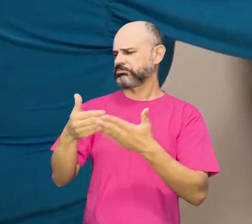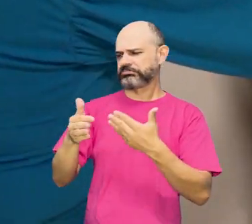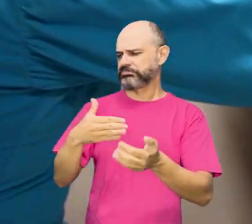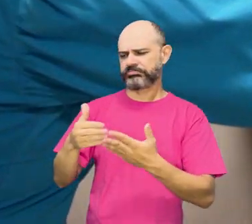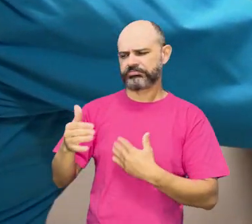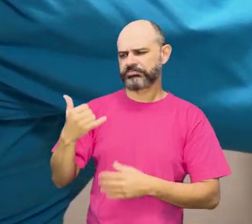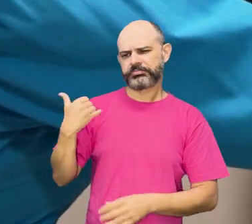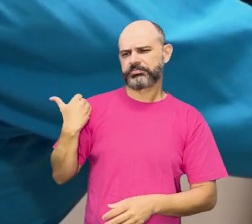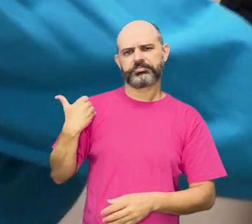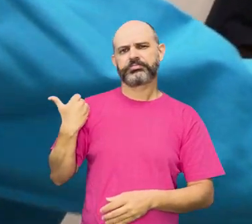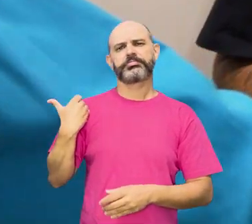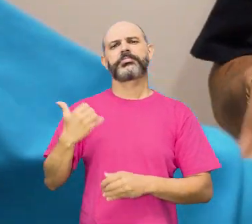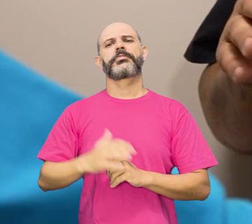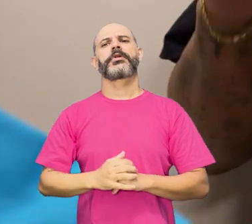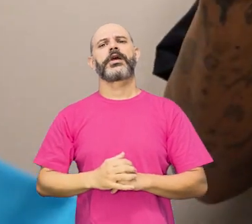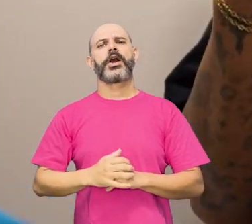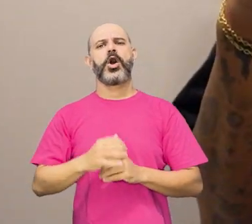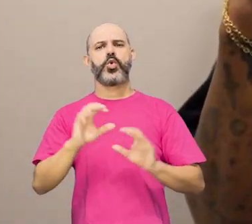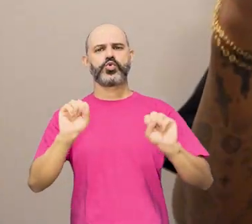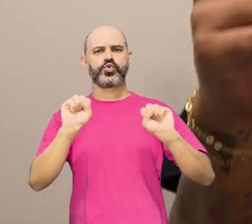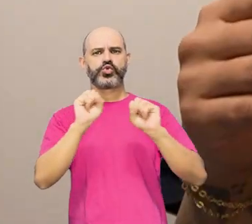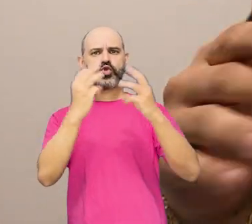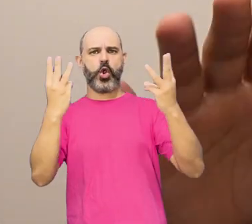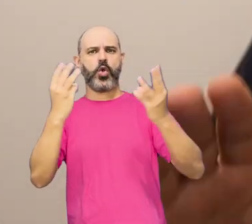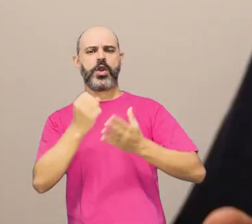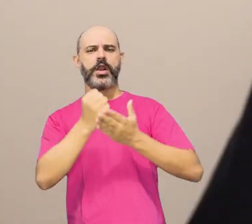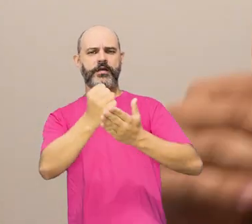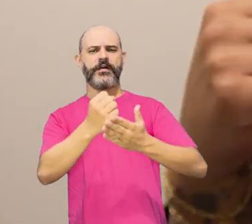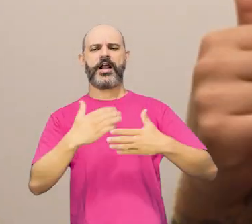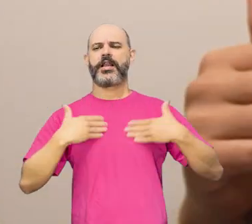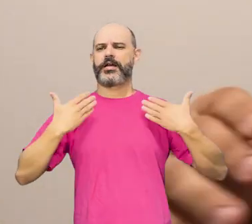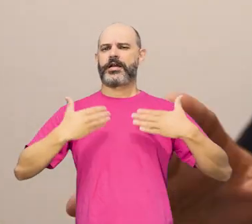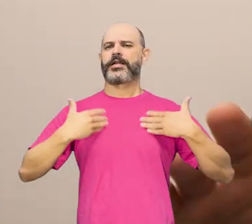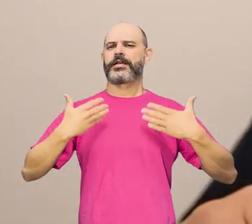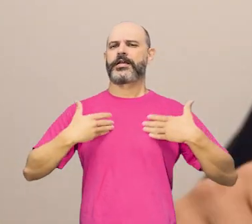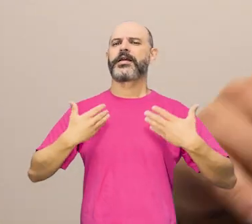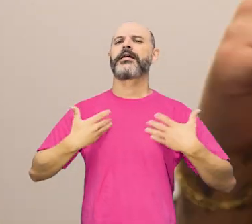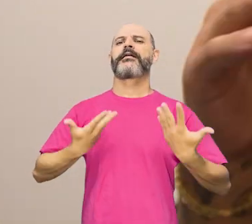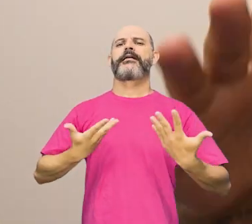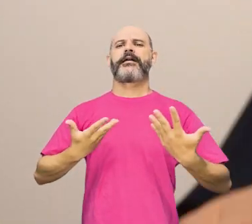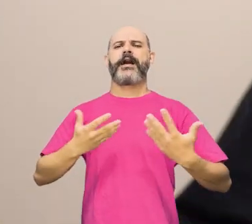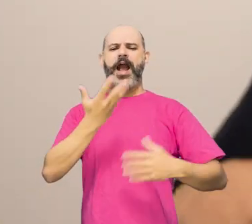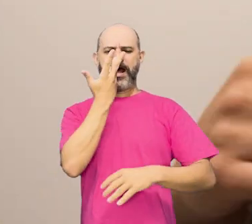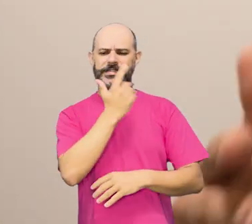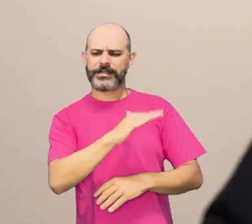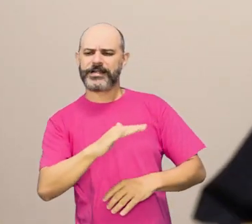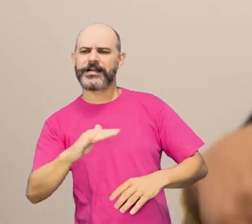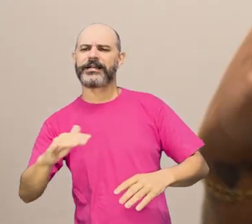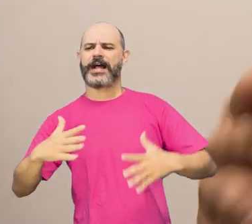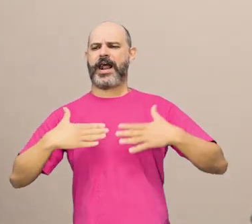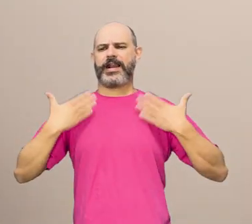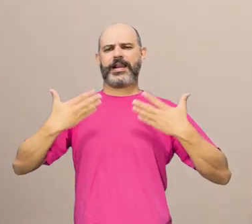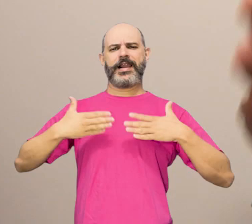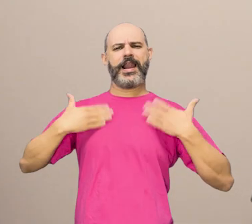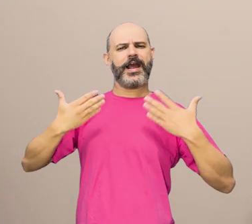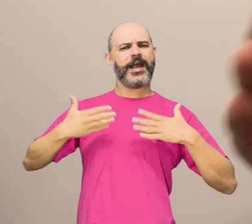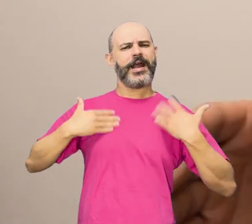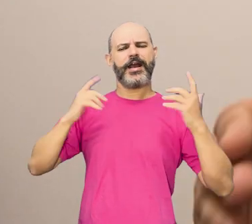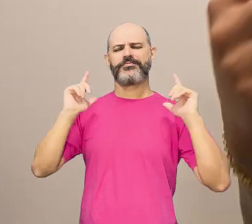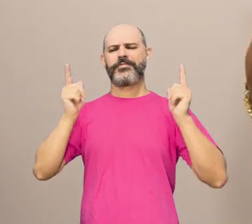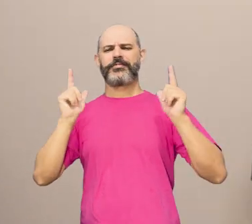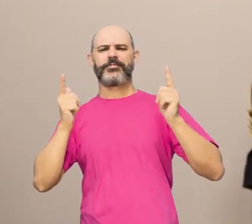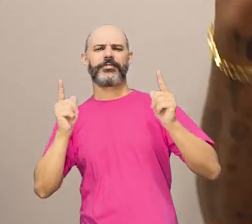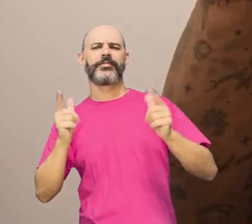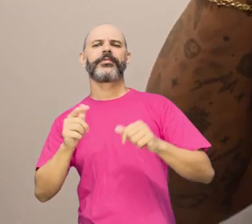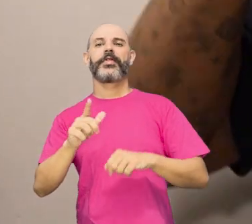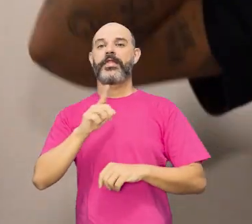idades, todas as idades. Nosso show mesmo, a gente quer levar alegria. Então a nossa ideia é fazer a molecada vibrar, cantar. Então tem de tudo um